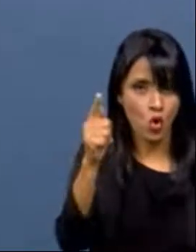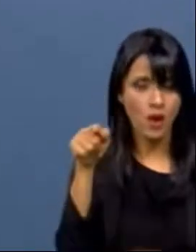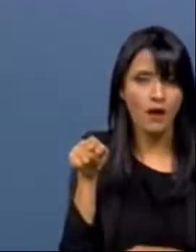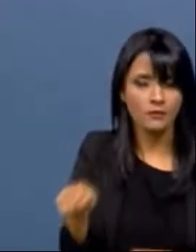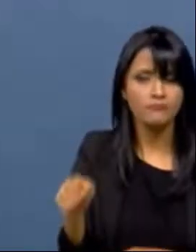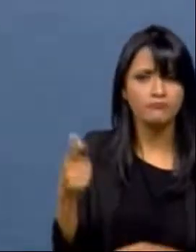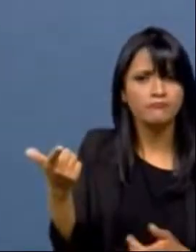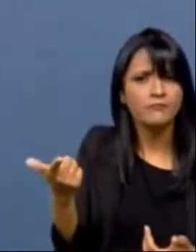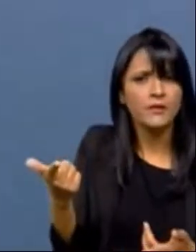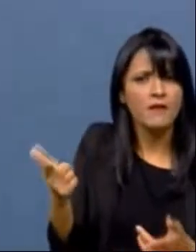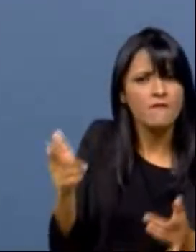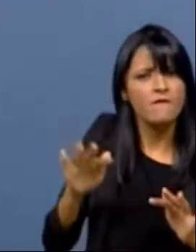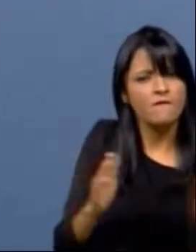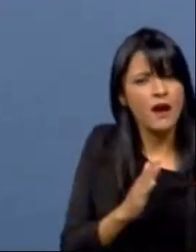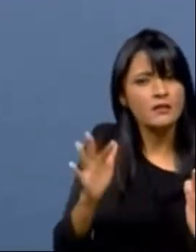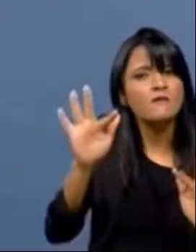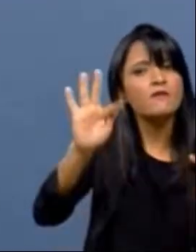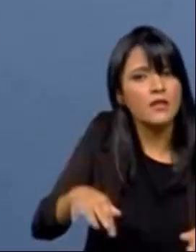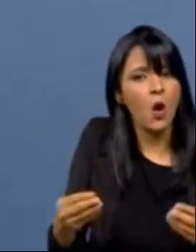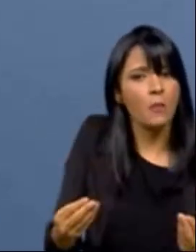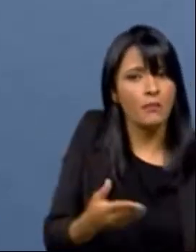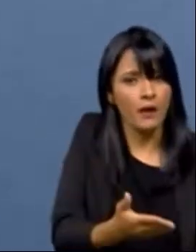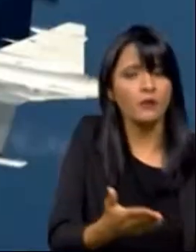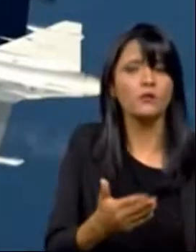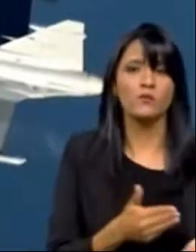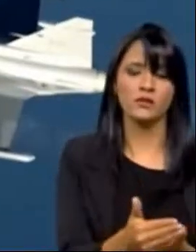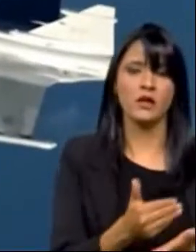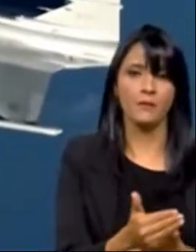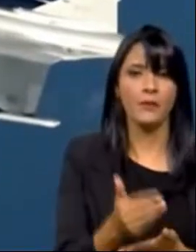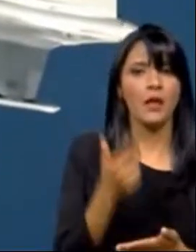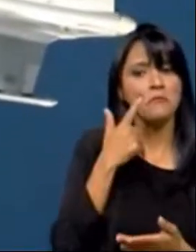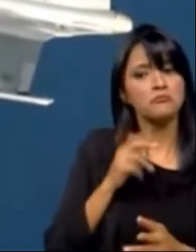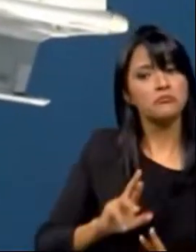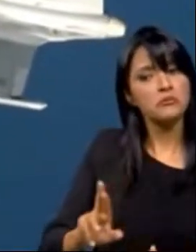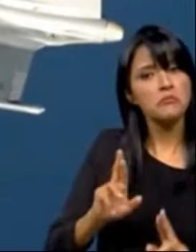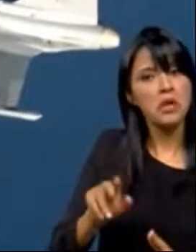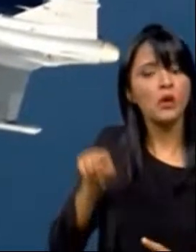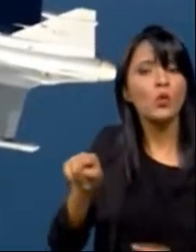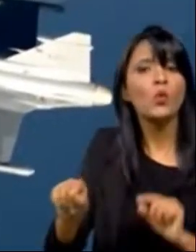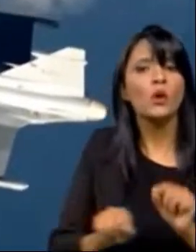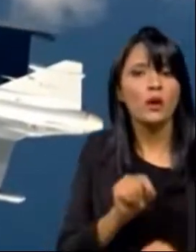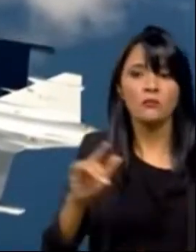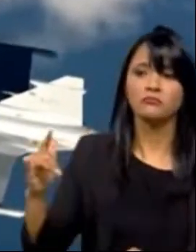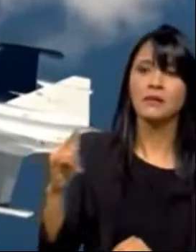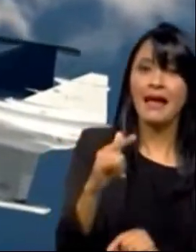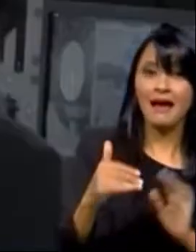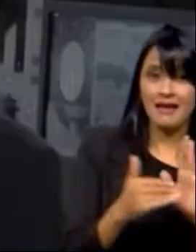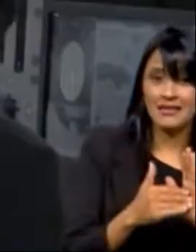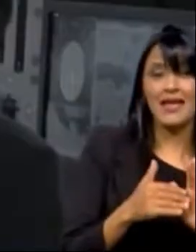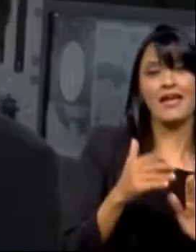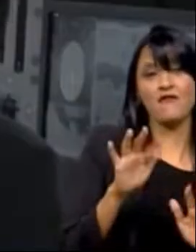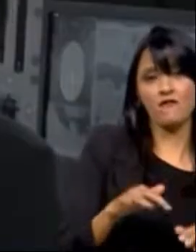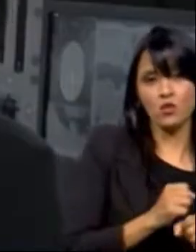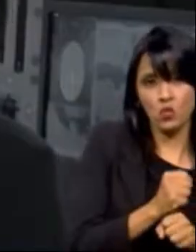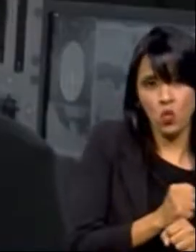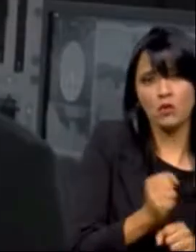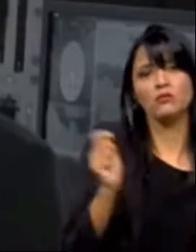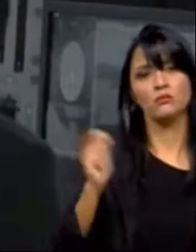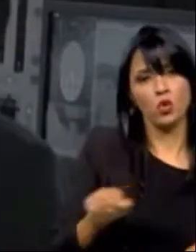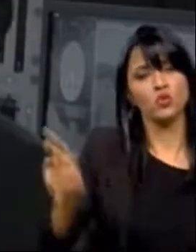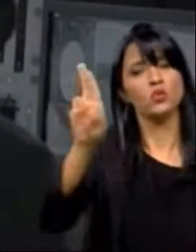de entrega. A expectativa é que as aeronaves entrem em operação até o final do ano. Profissionais